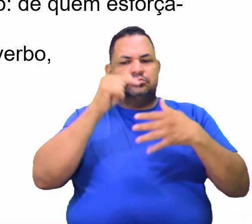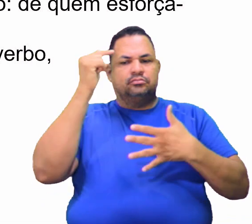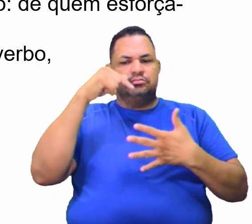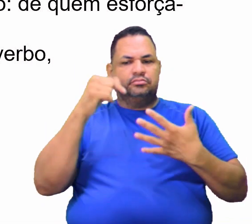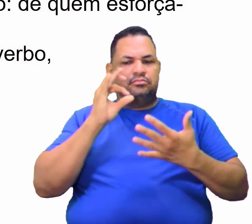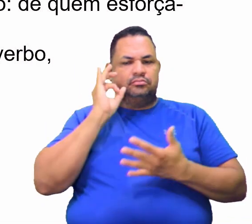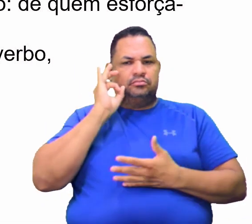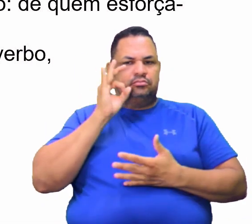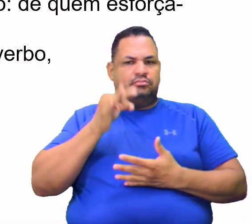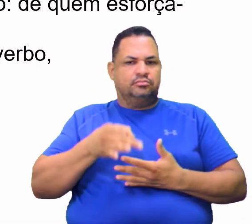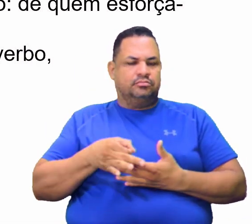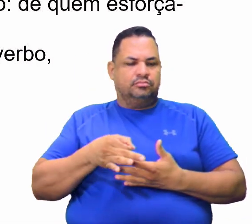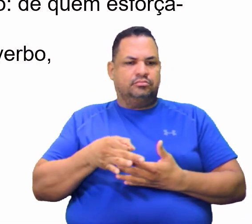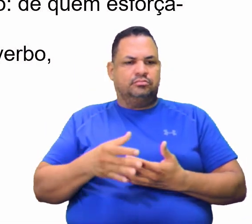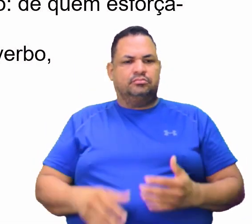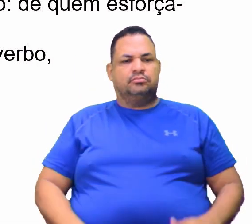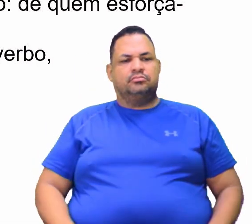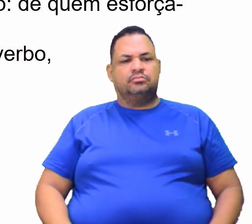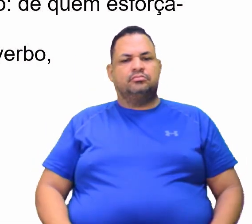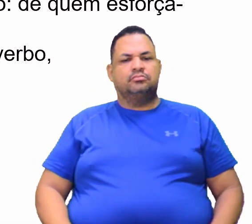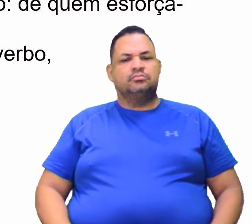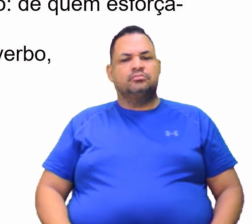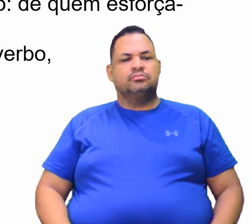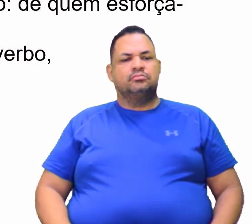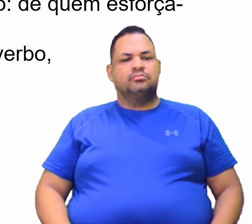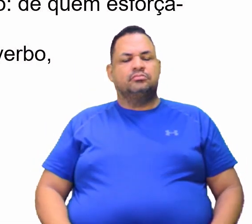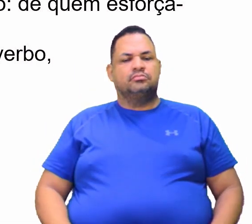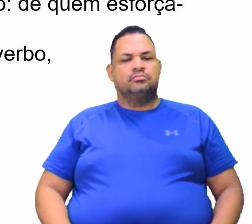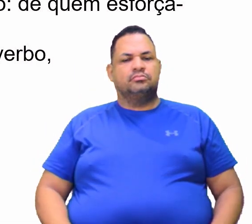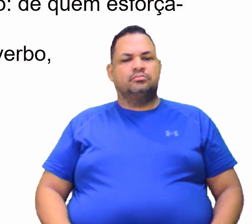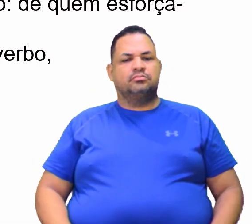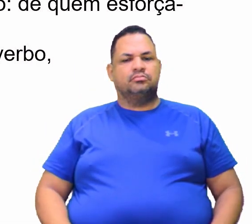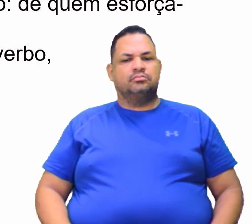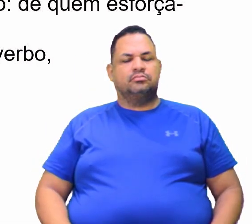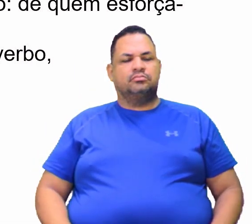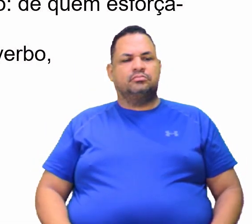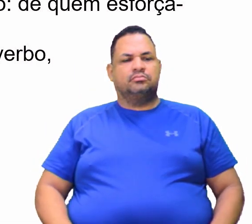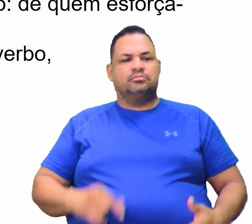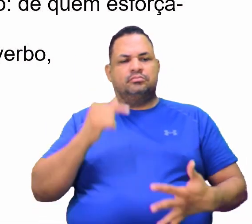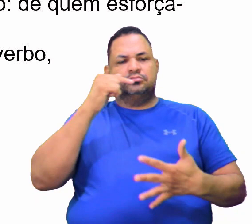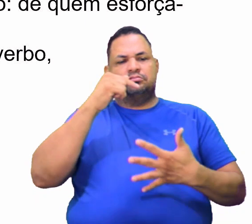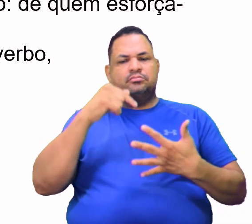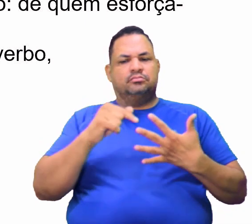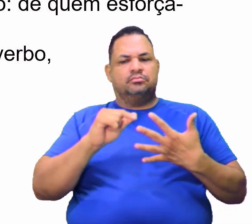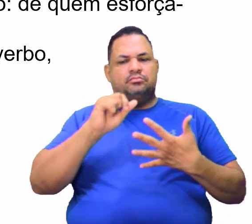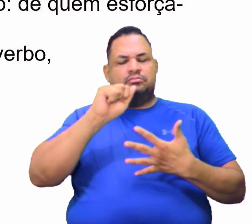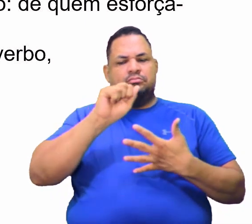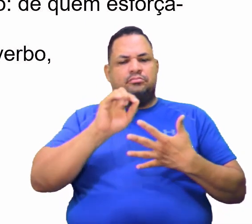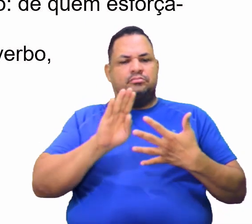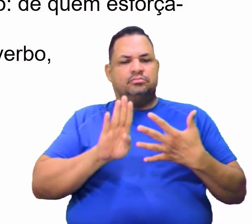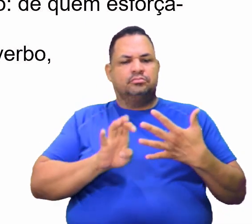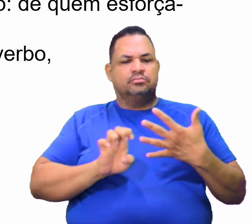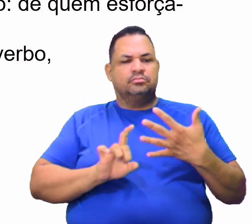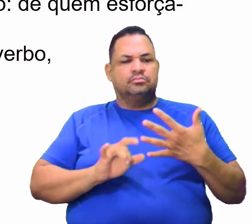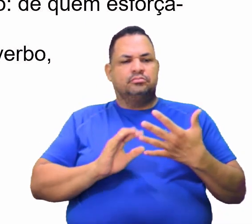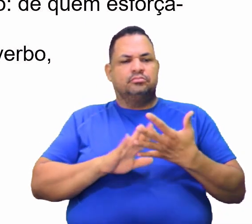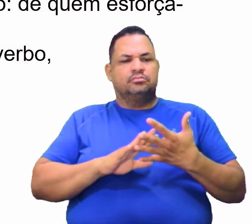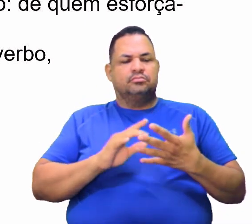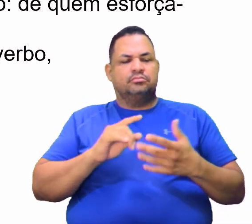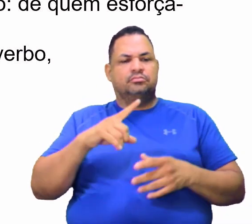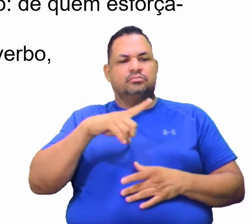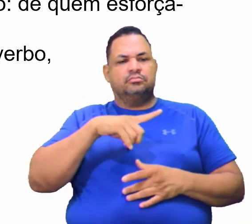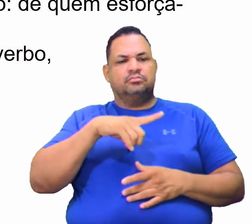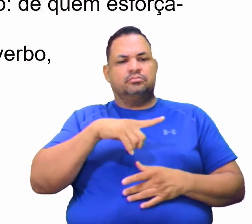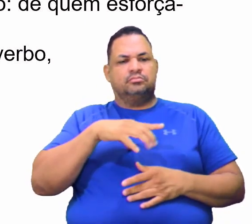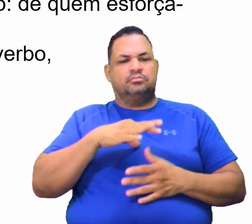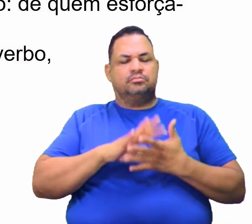está corretíssima, de acordo com a norma padrão? A, B, C, D, o E, nós temos aqui, né,